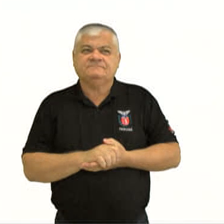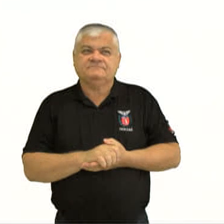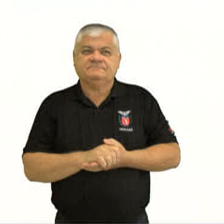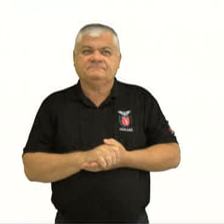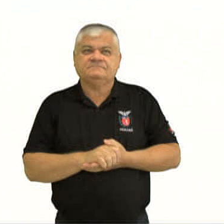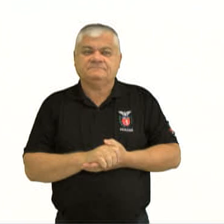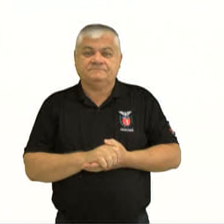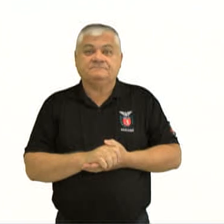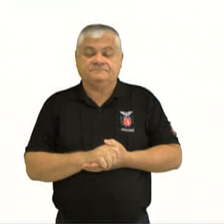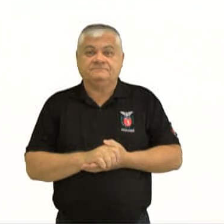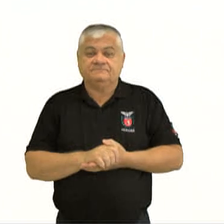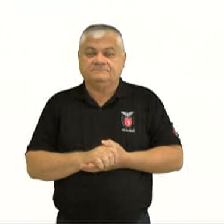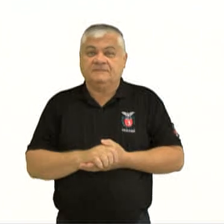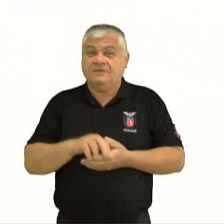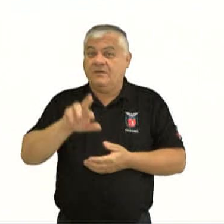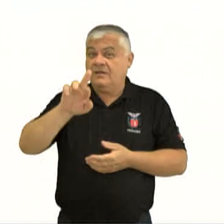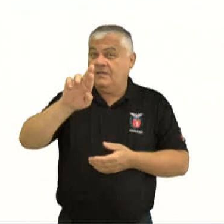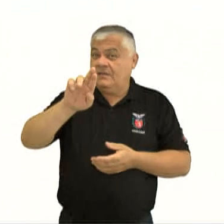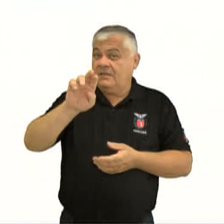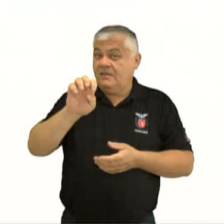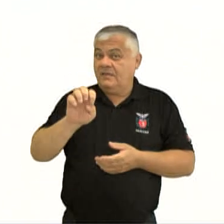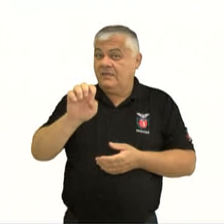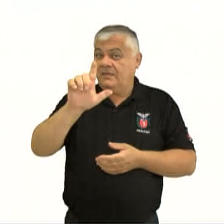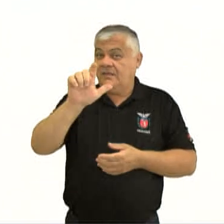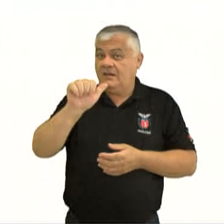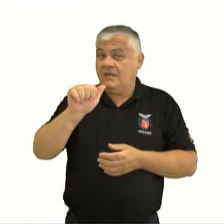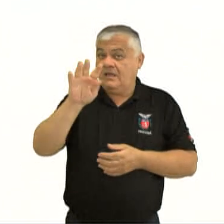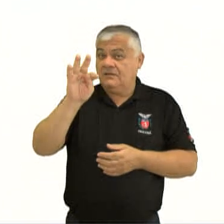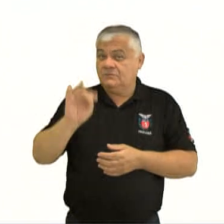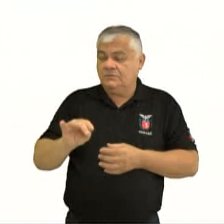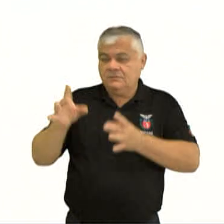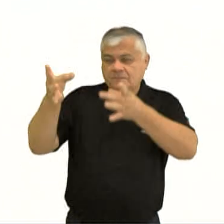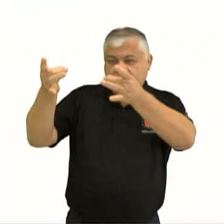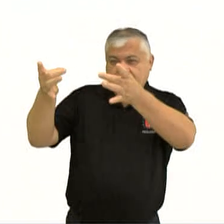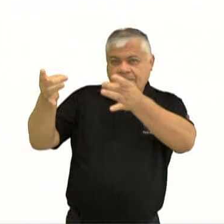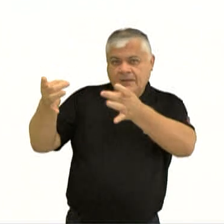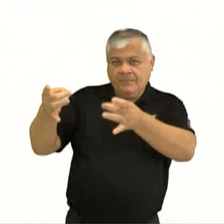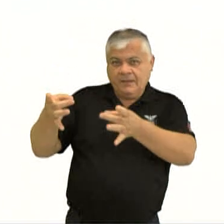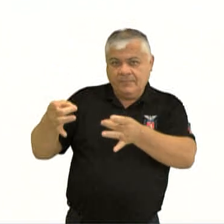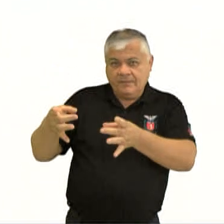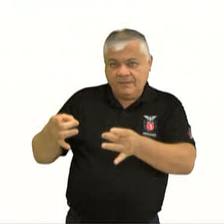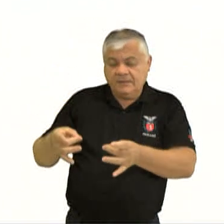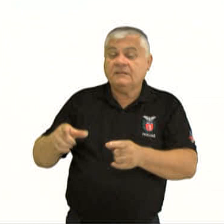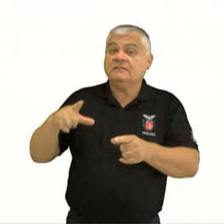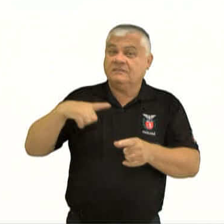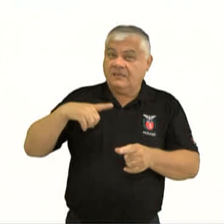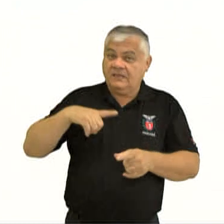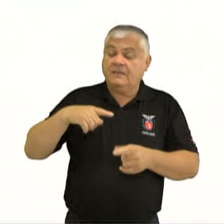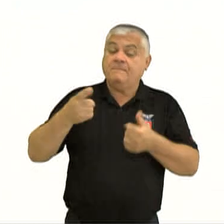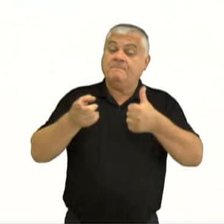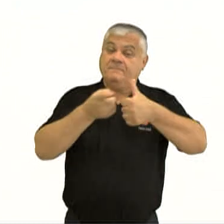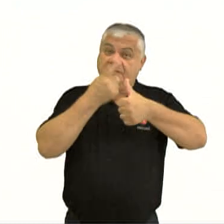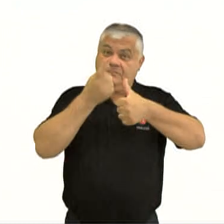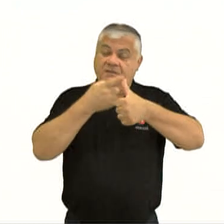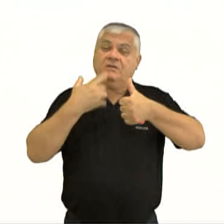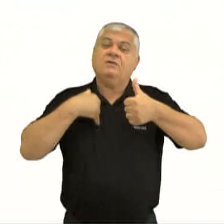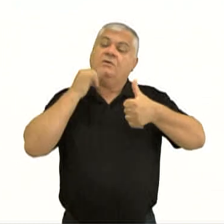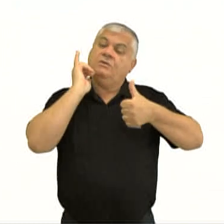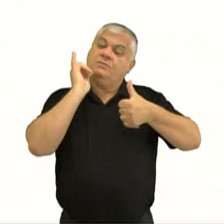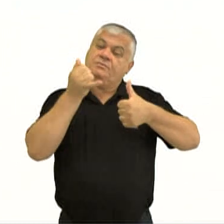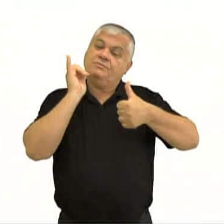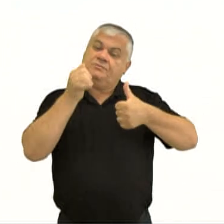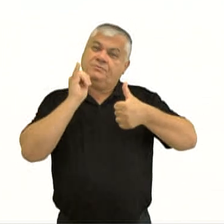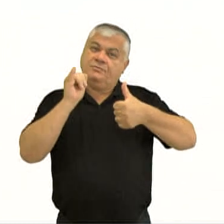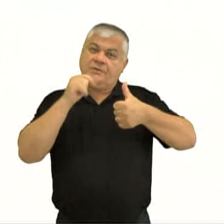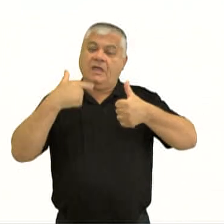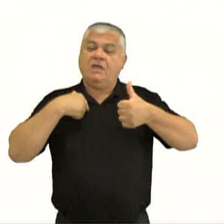Os relatos, gente, eles trazem predominantemente a narração. Então, eles são textos